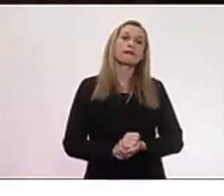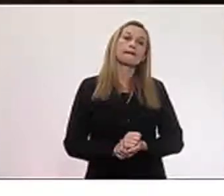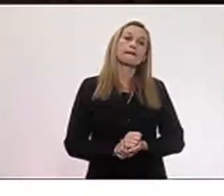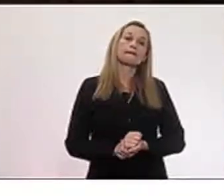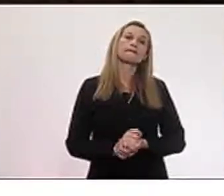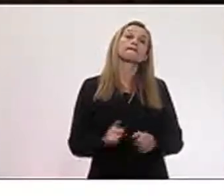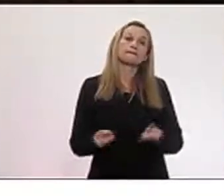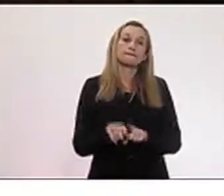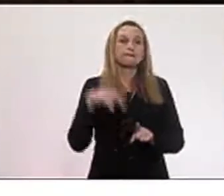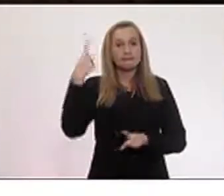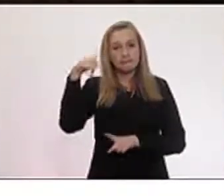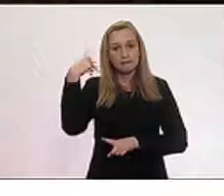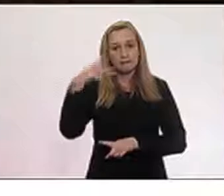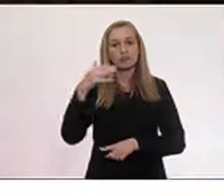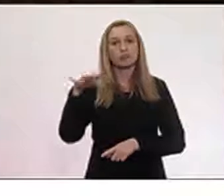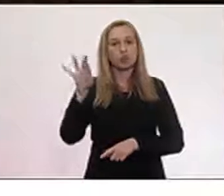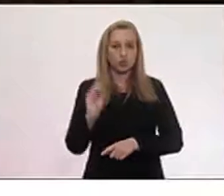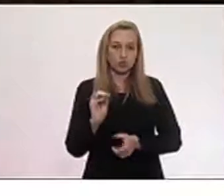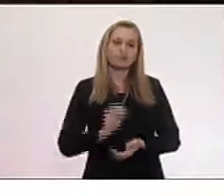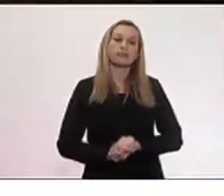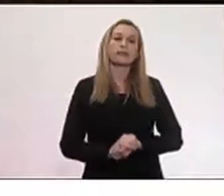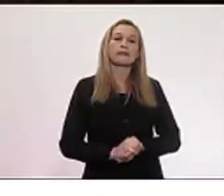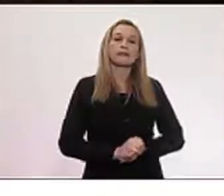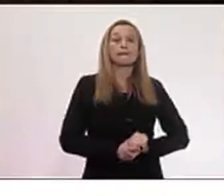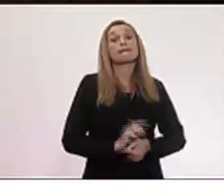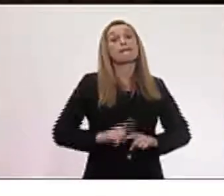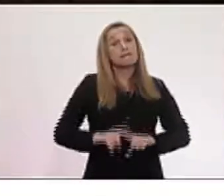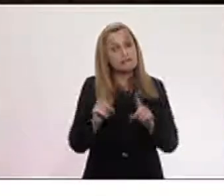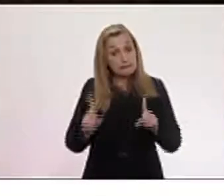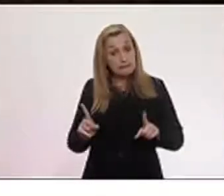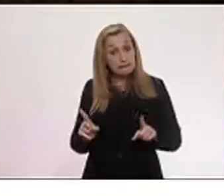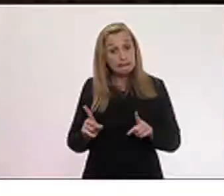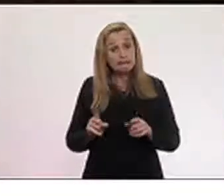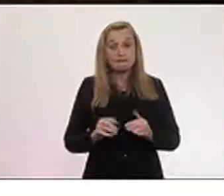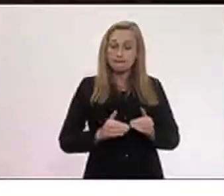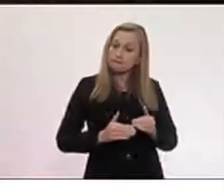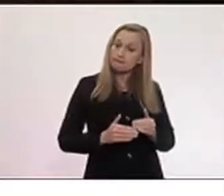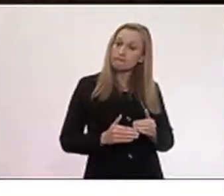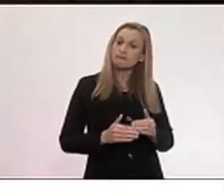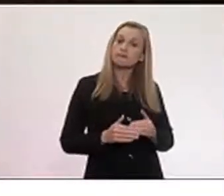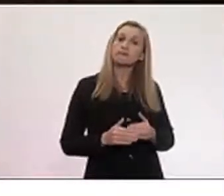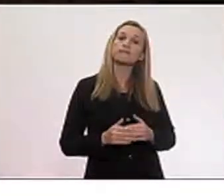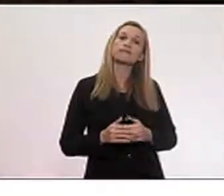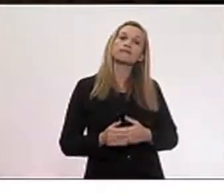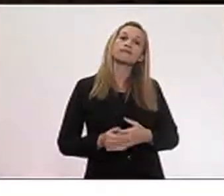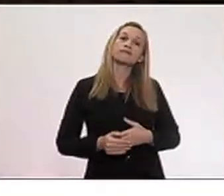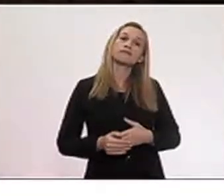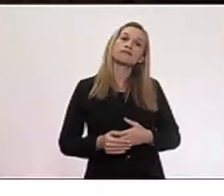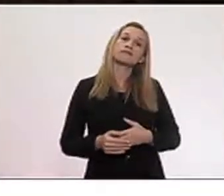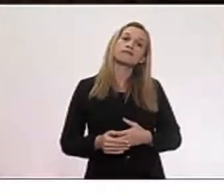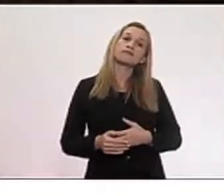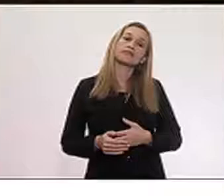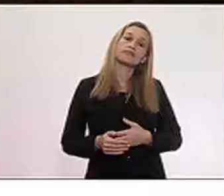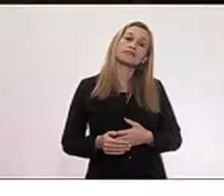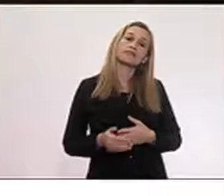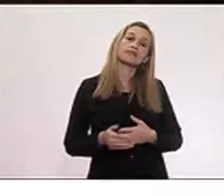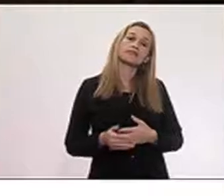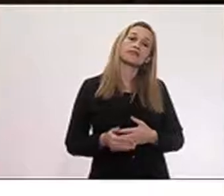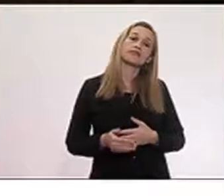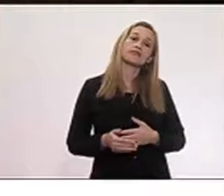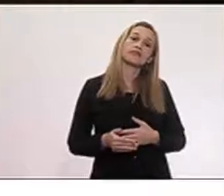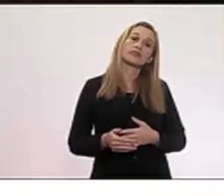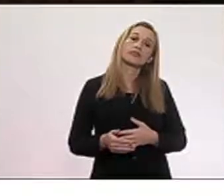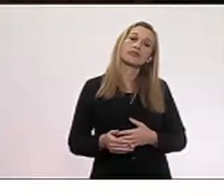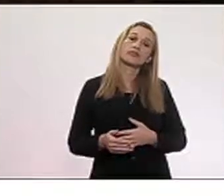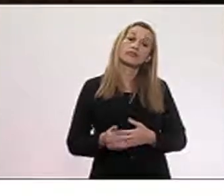pelo vereador Bruno. Mas foram empurrando o processo com a barriga para que